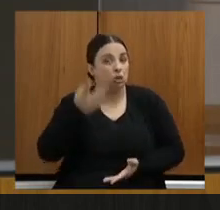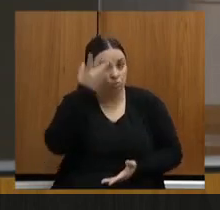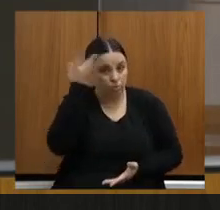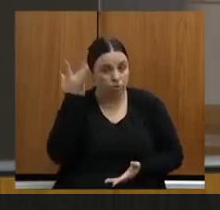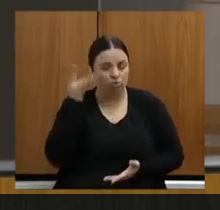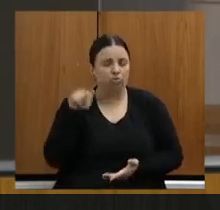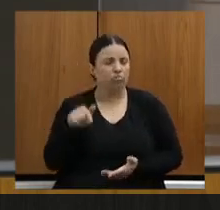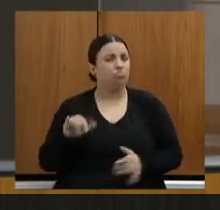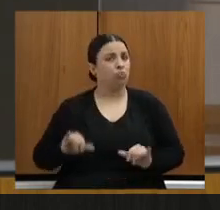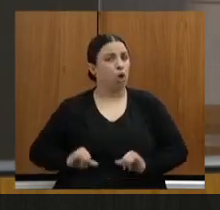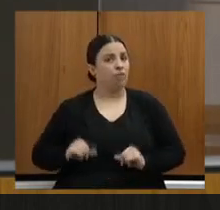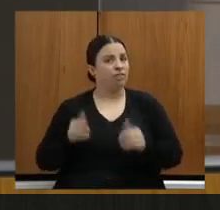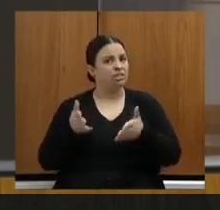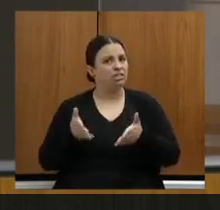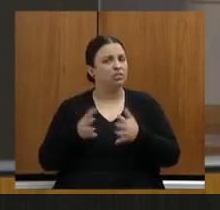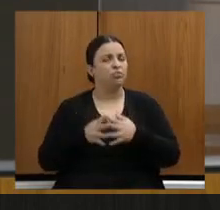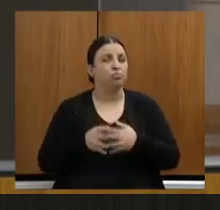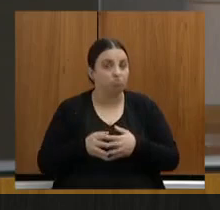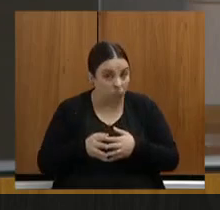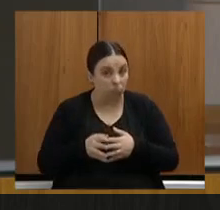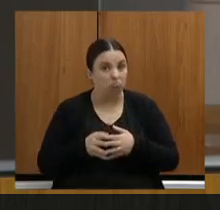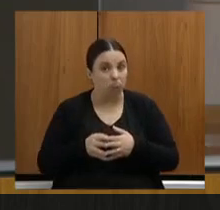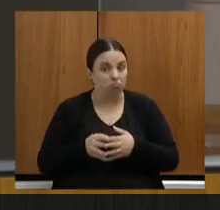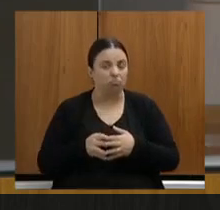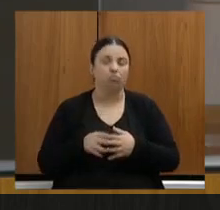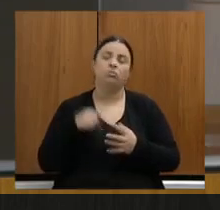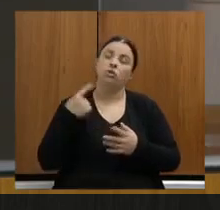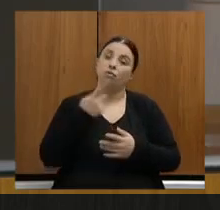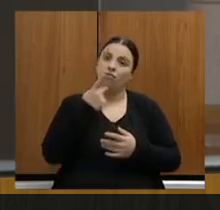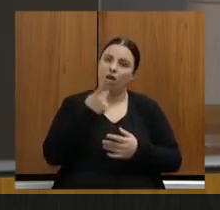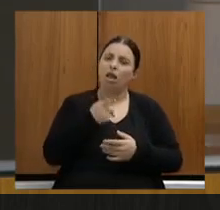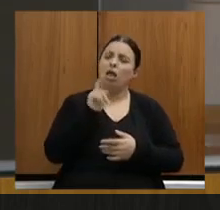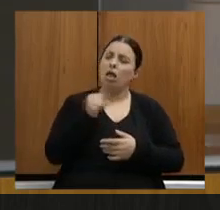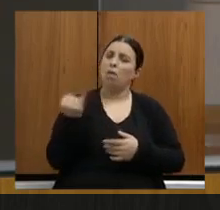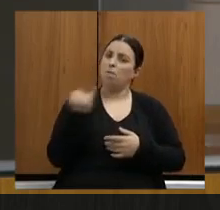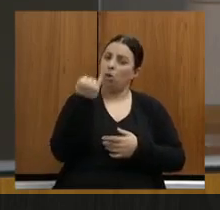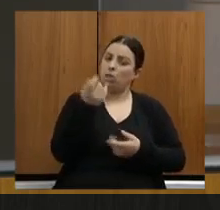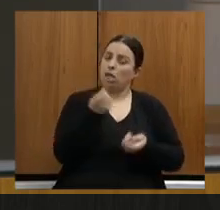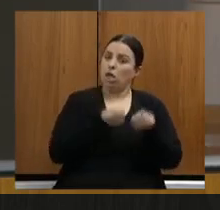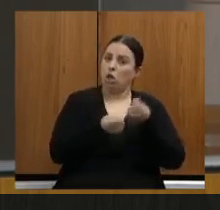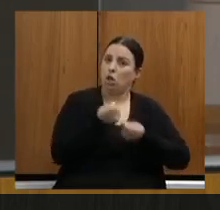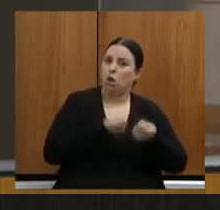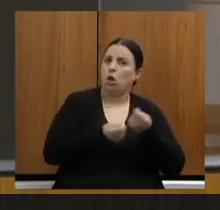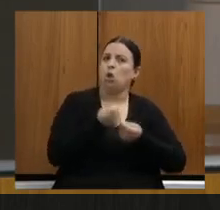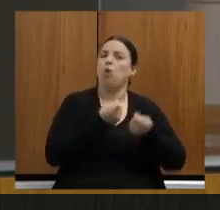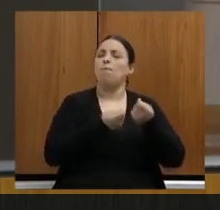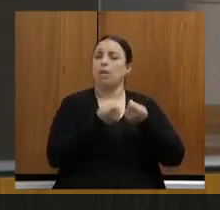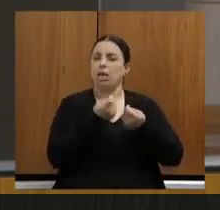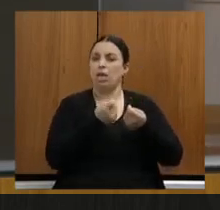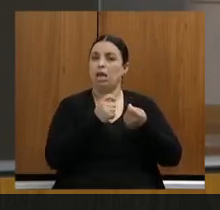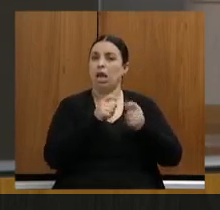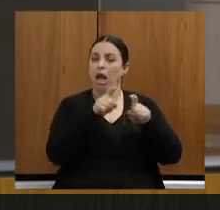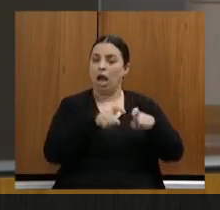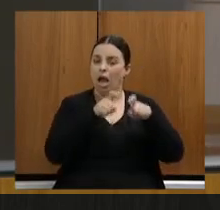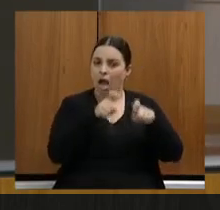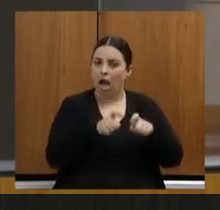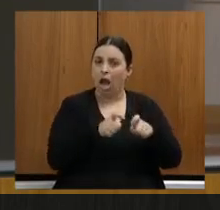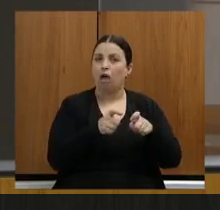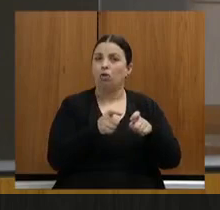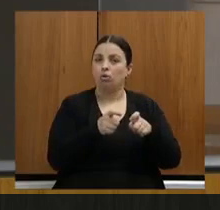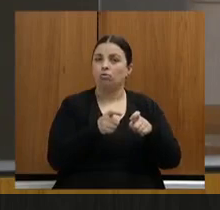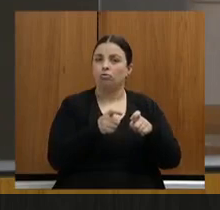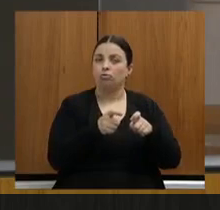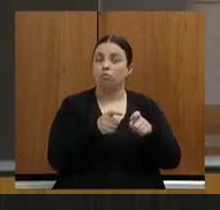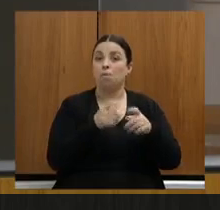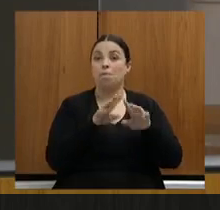Ah E claro também que a gente fala da importância do ponto de vista econômico do agronegócio Mas a gente não pode esquecer da Agricultura Familiar na agricultura